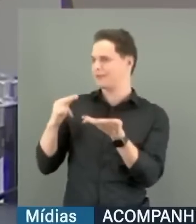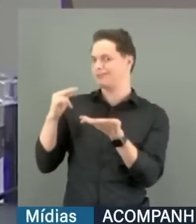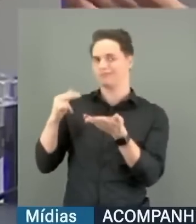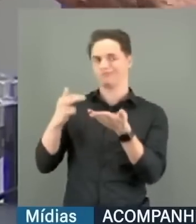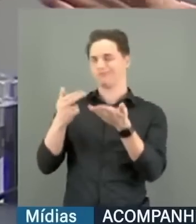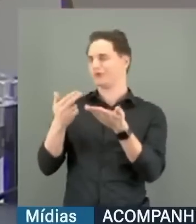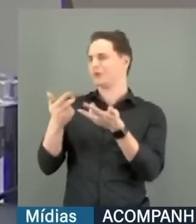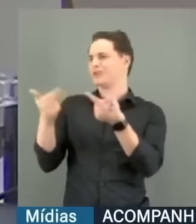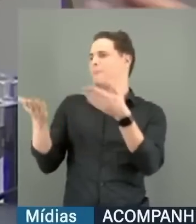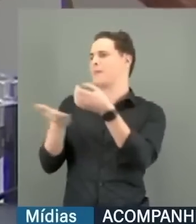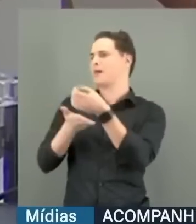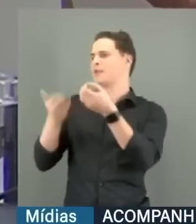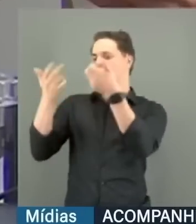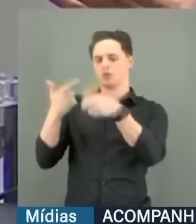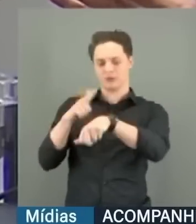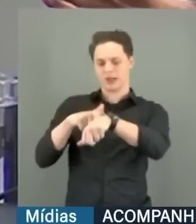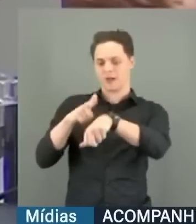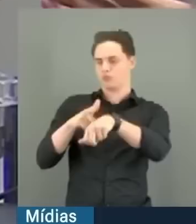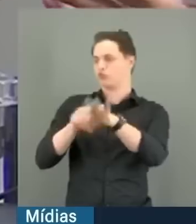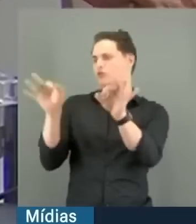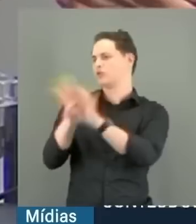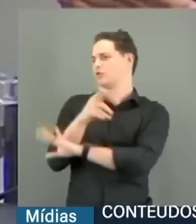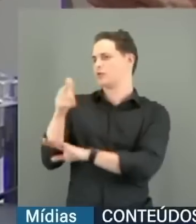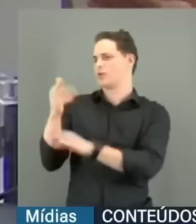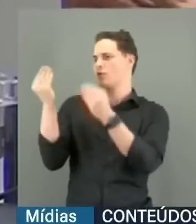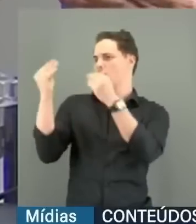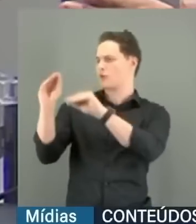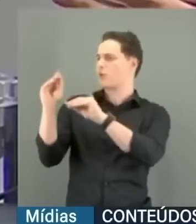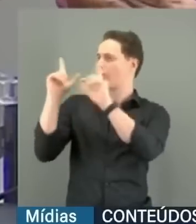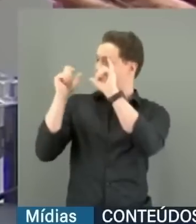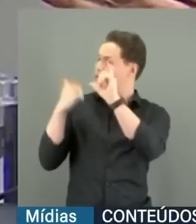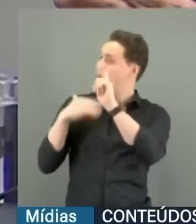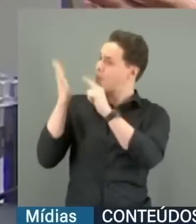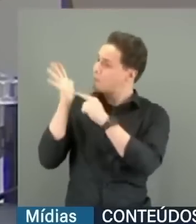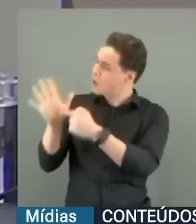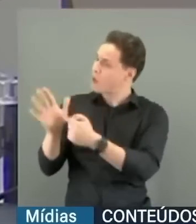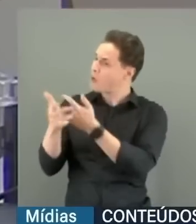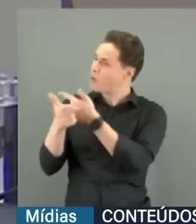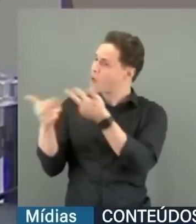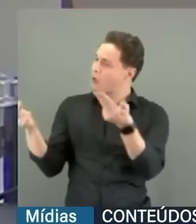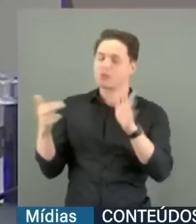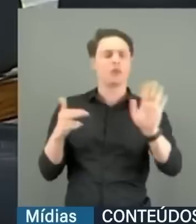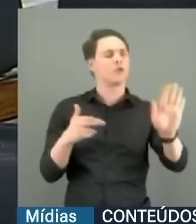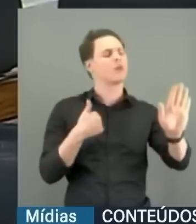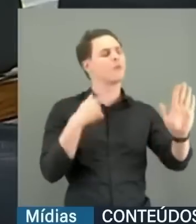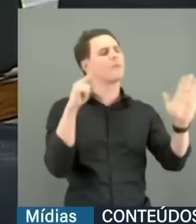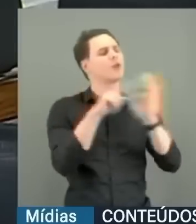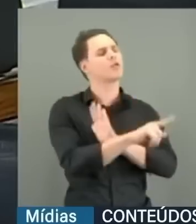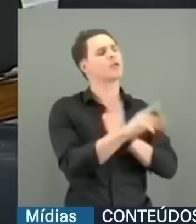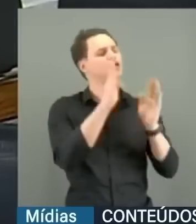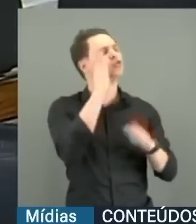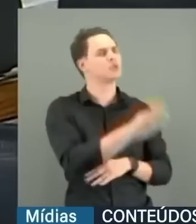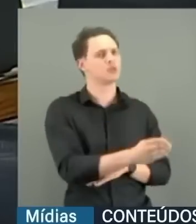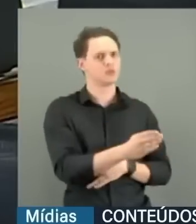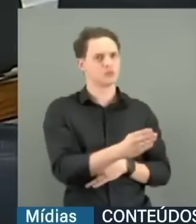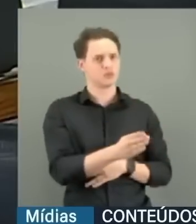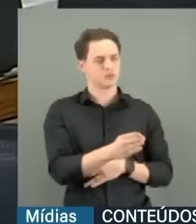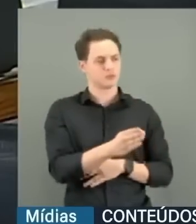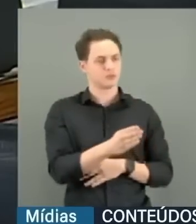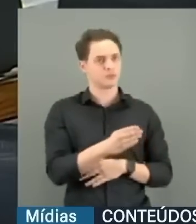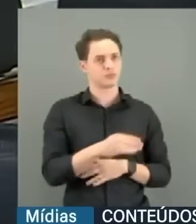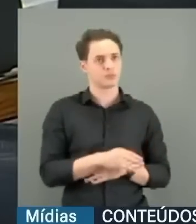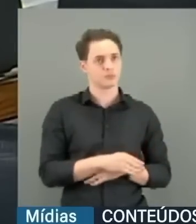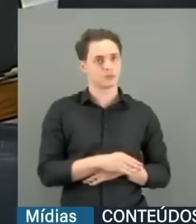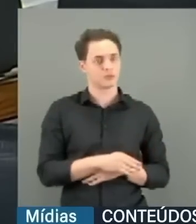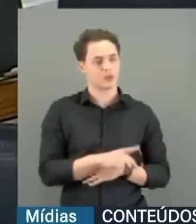gente não tem tempo de se colocar a foto, aí eu mostro as. Não, mas perfeito. Mas só para lhe perguntar objetivamente, sem colocar a foto, o